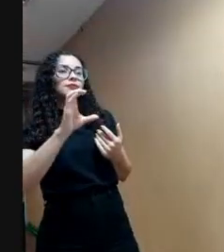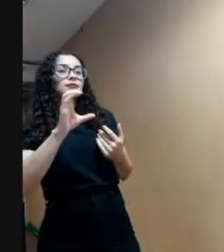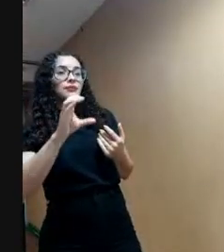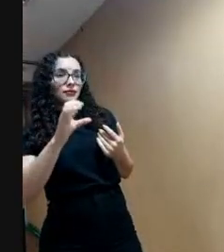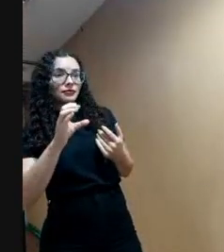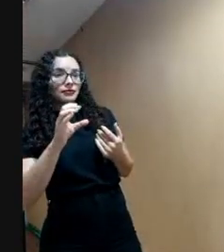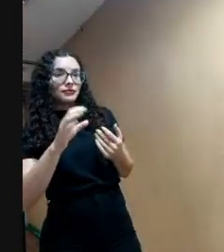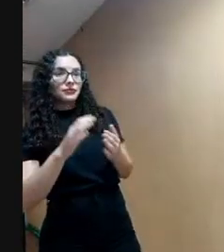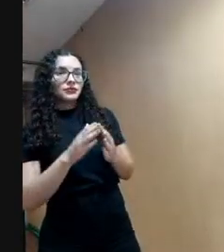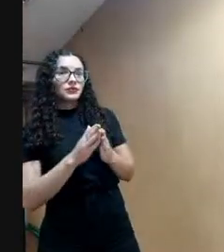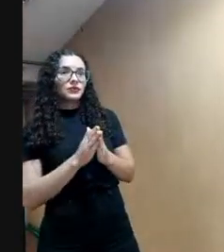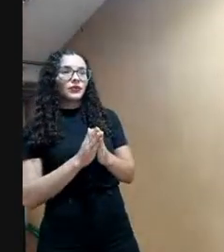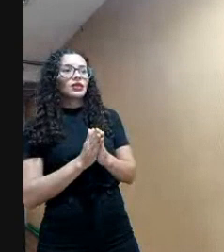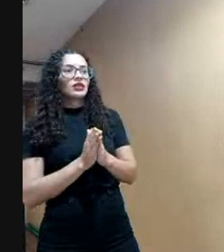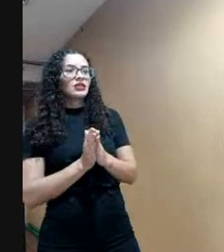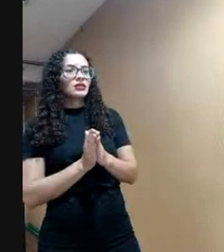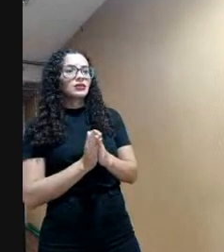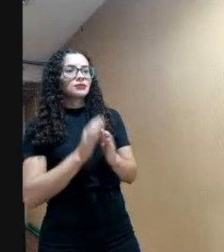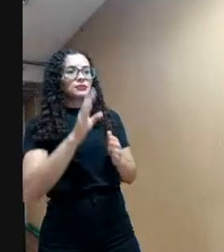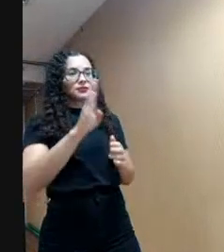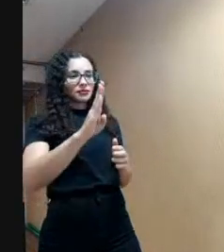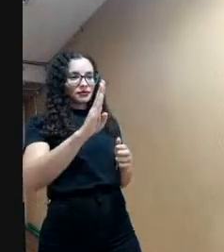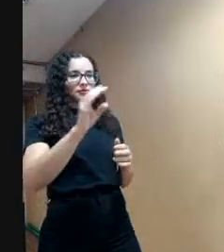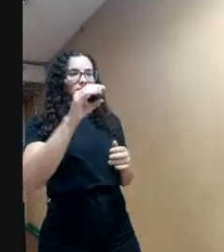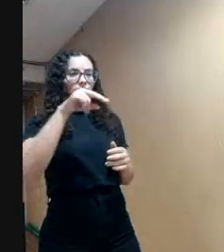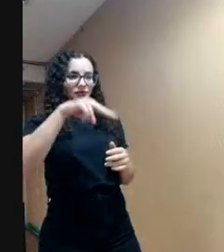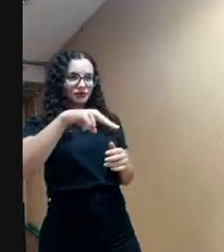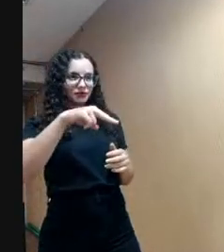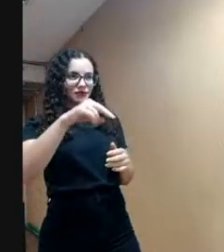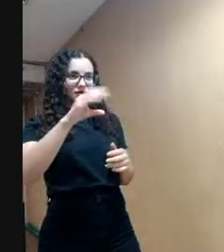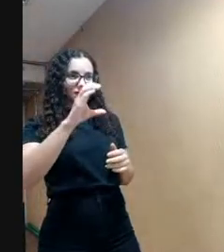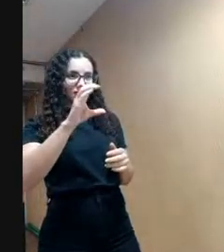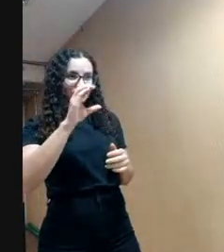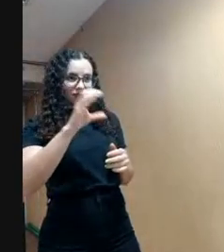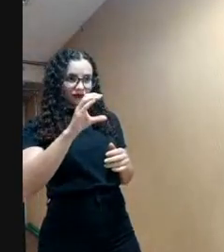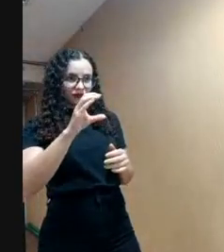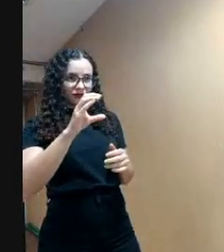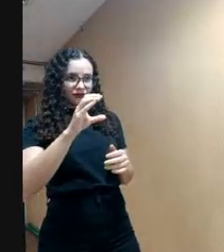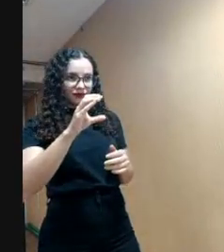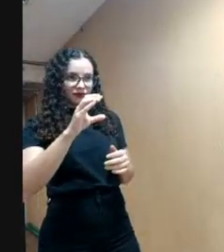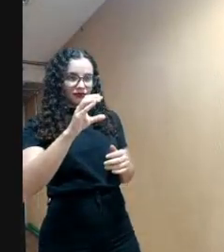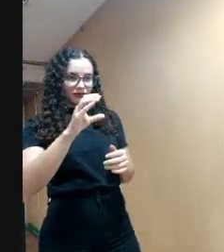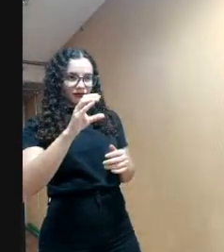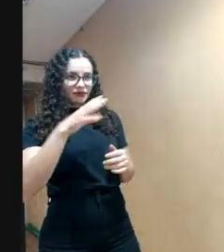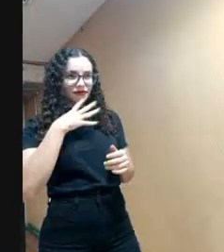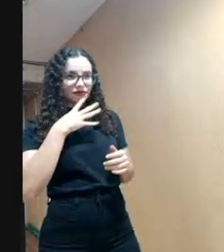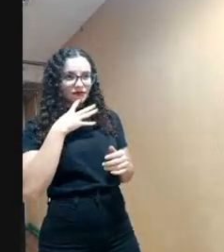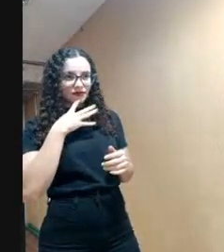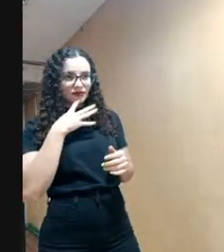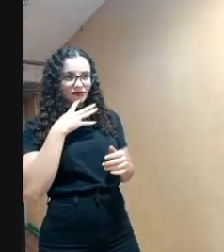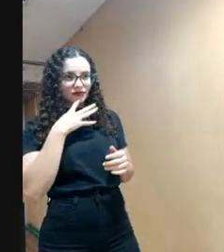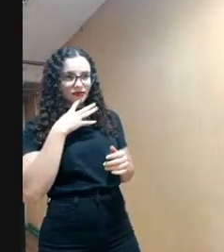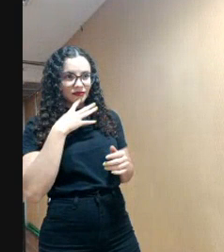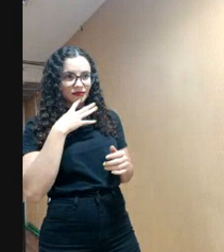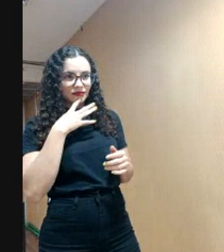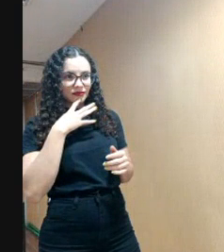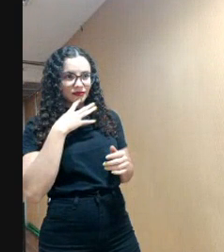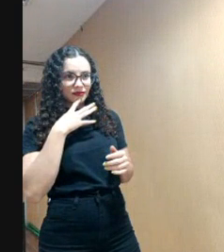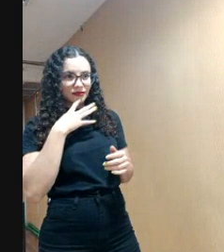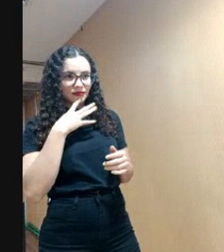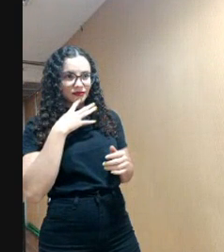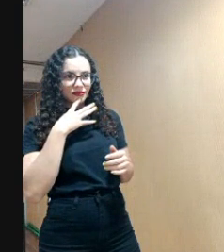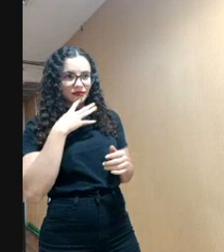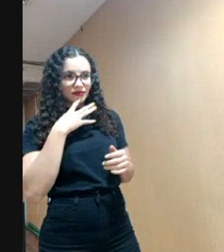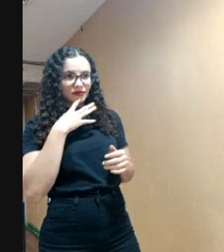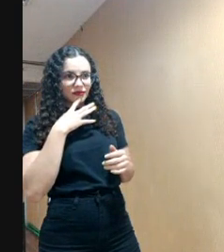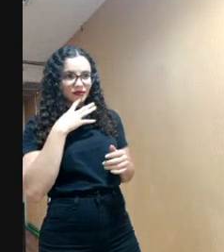claramente um movimento que expressa esse comprometimento, né, com a formação inicial